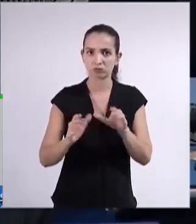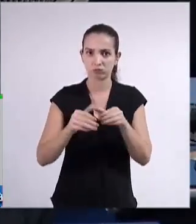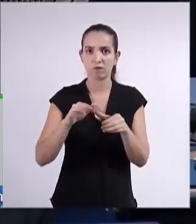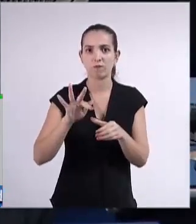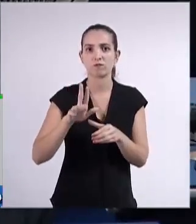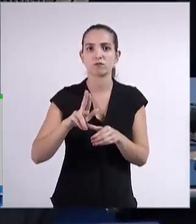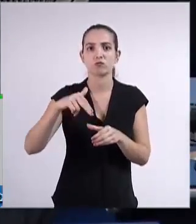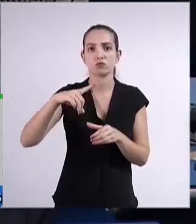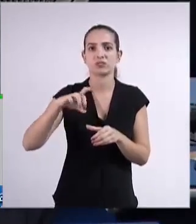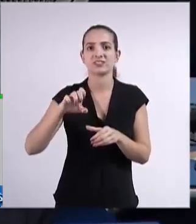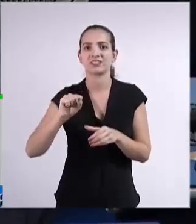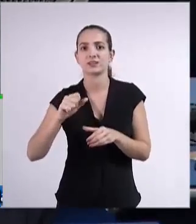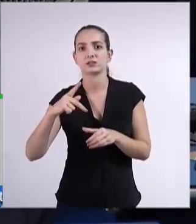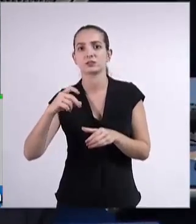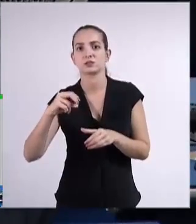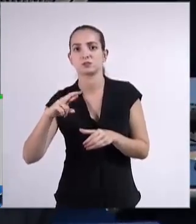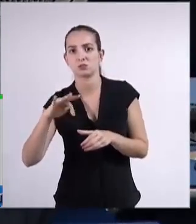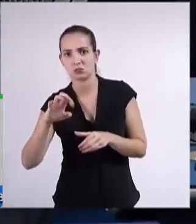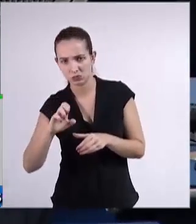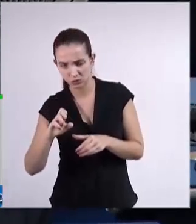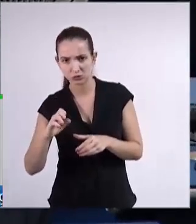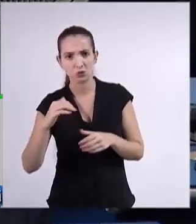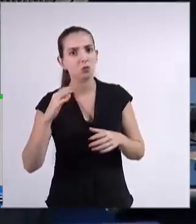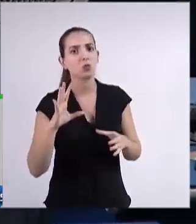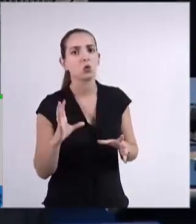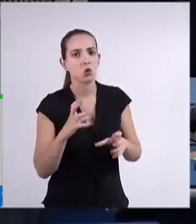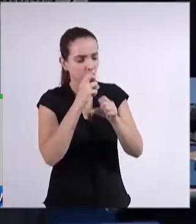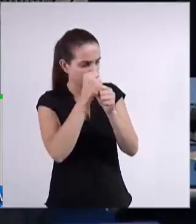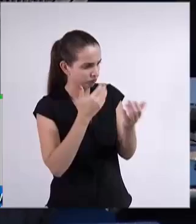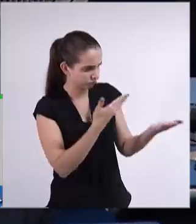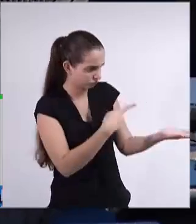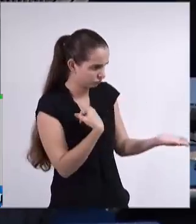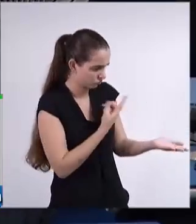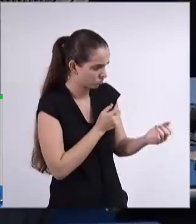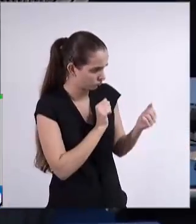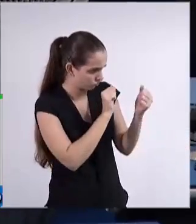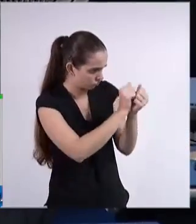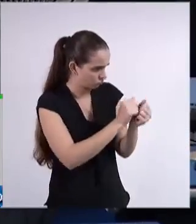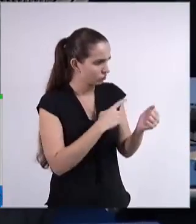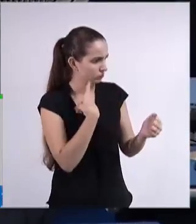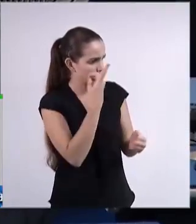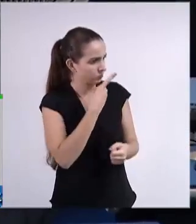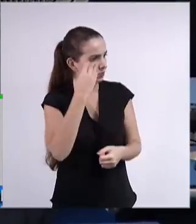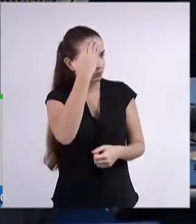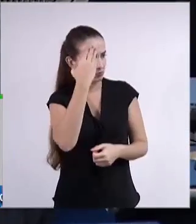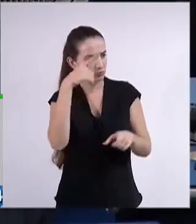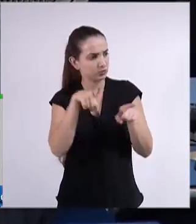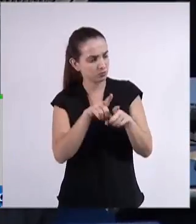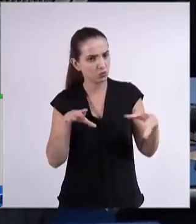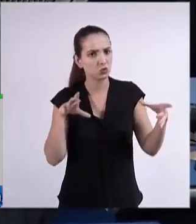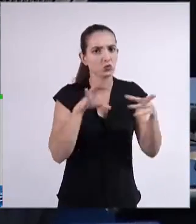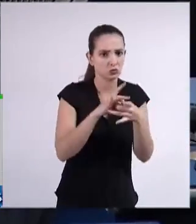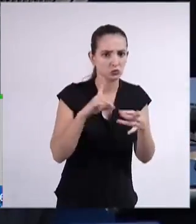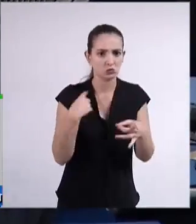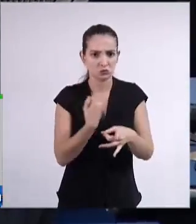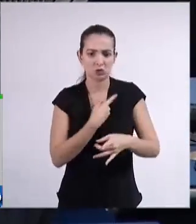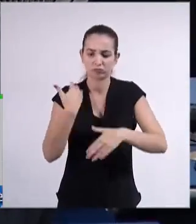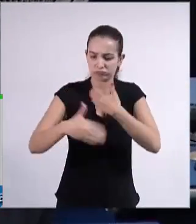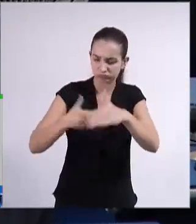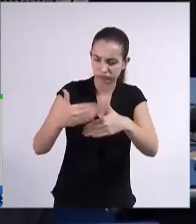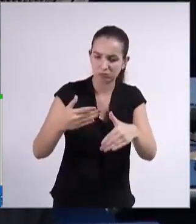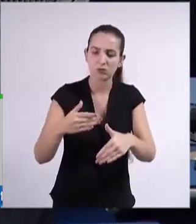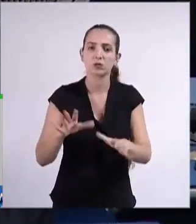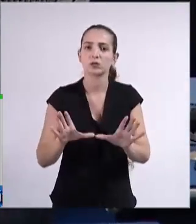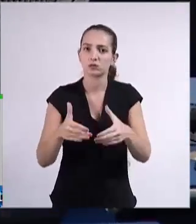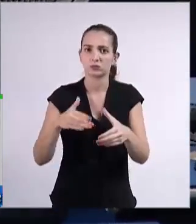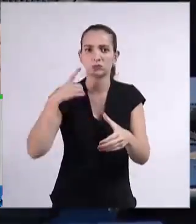vem para somar esforços junto comigo, o deputado Barbosinha e outros colegas que tramitam bastante na área do esporte. Parabéns